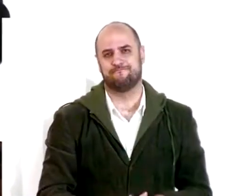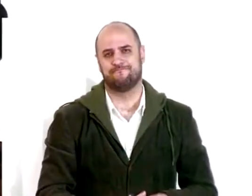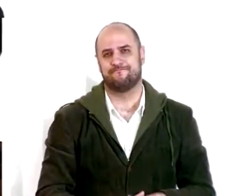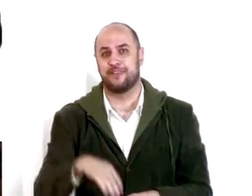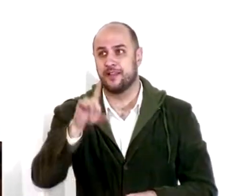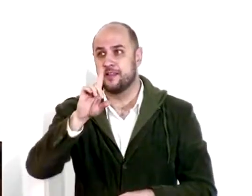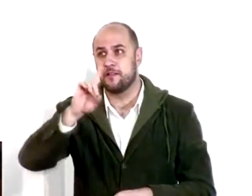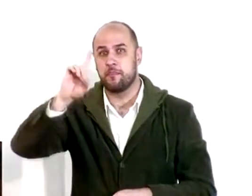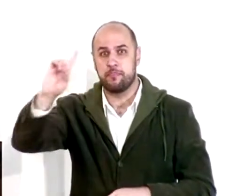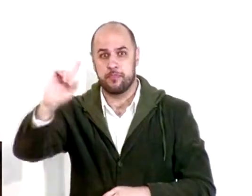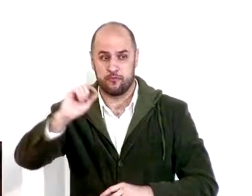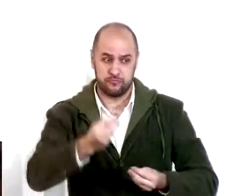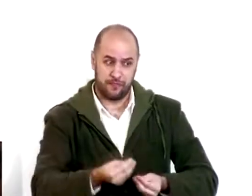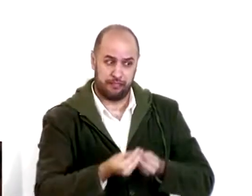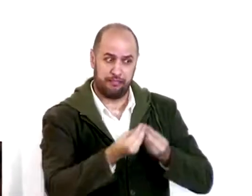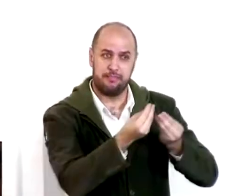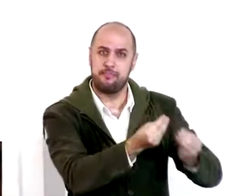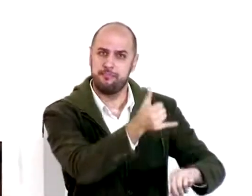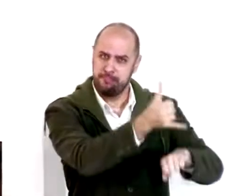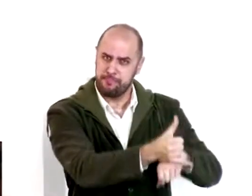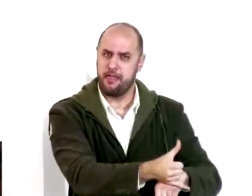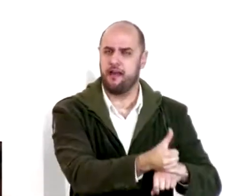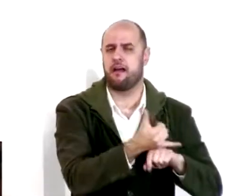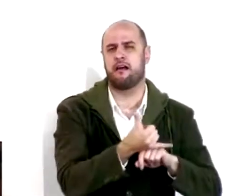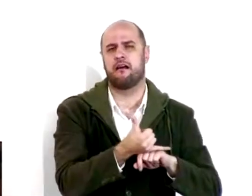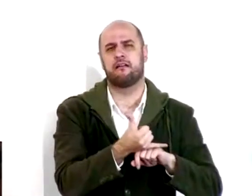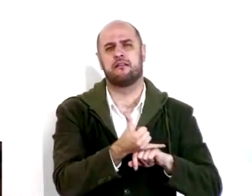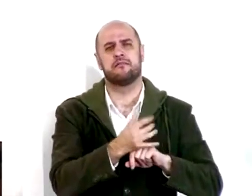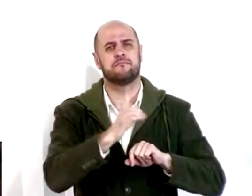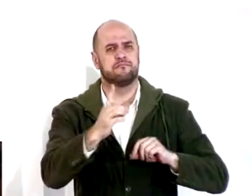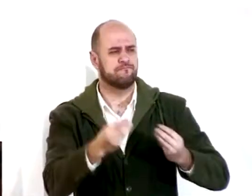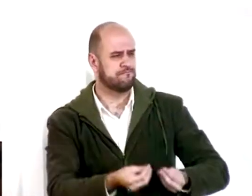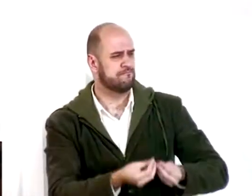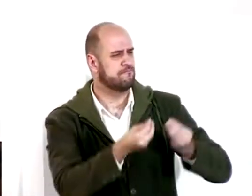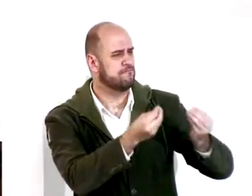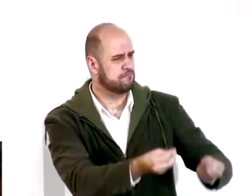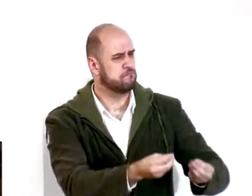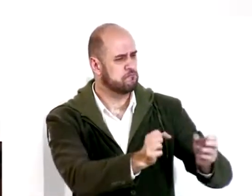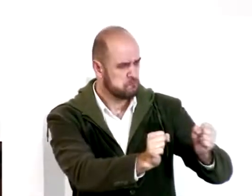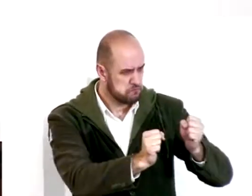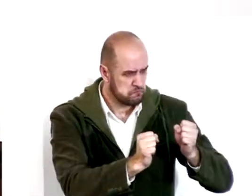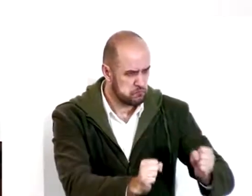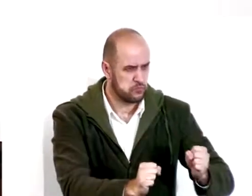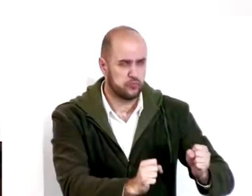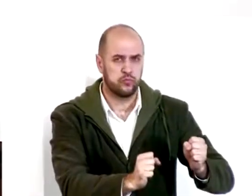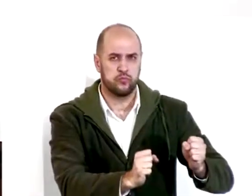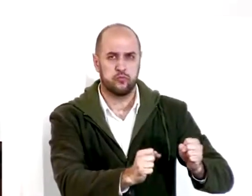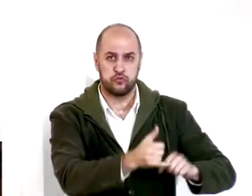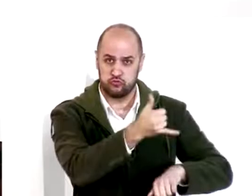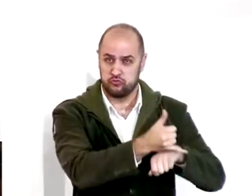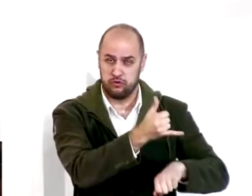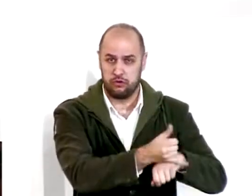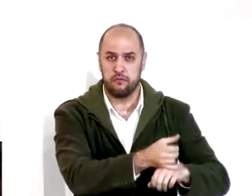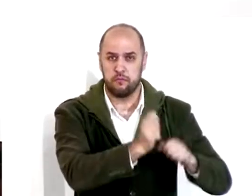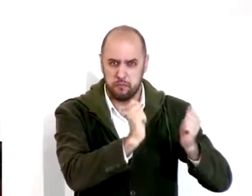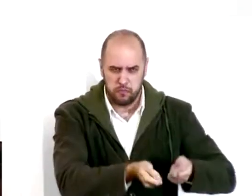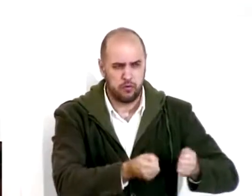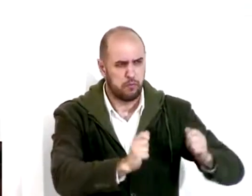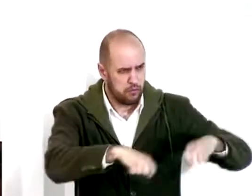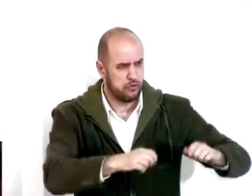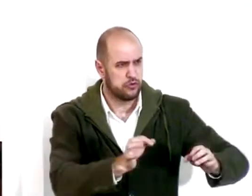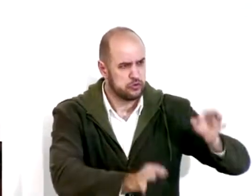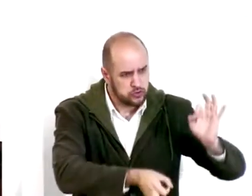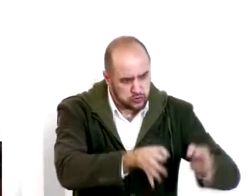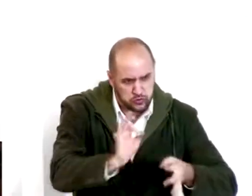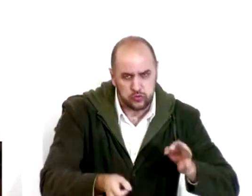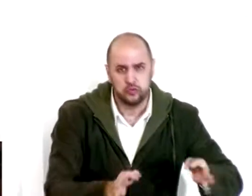Deus delegou e derivou a autoridade para que eles julguem as causas